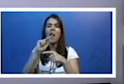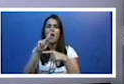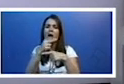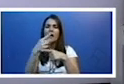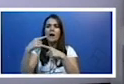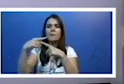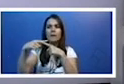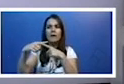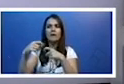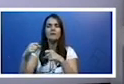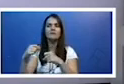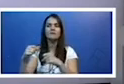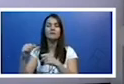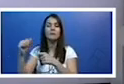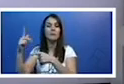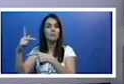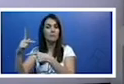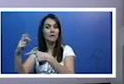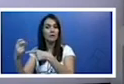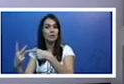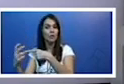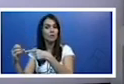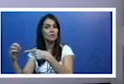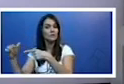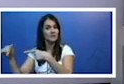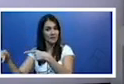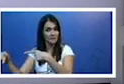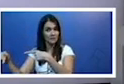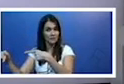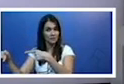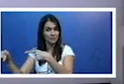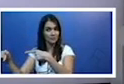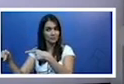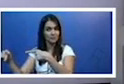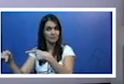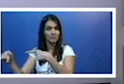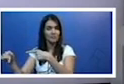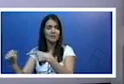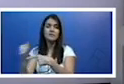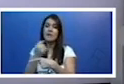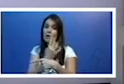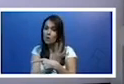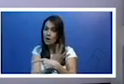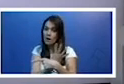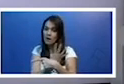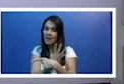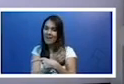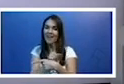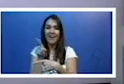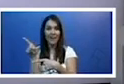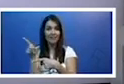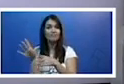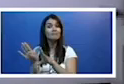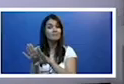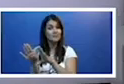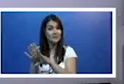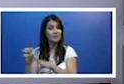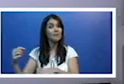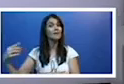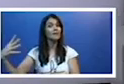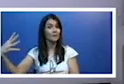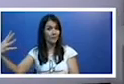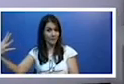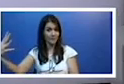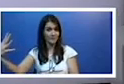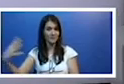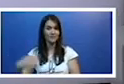da fórmula. Na frente do hidrogênio eu coloco a quantidade dele na fórmula, que é 4, e no P2O7 eu coloco a